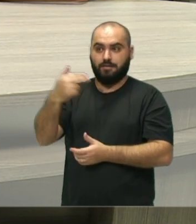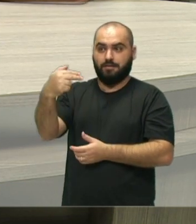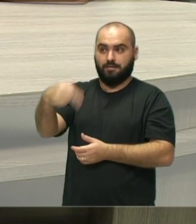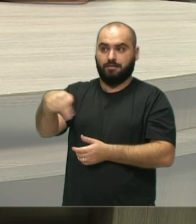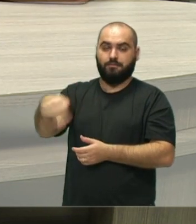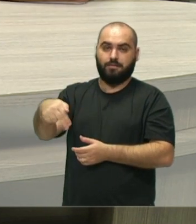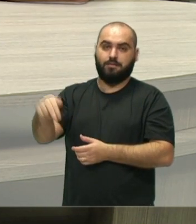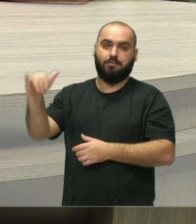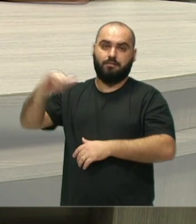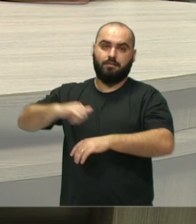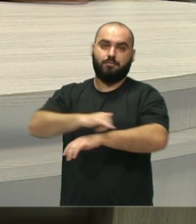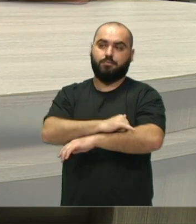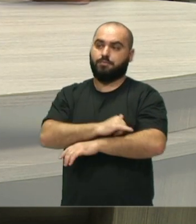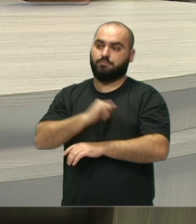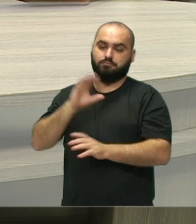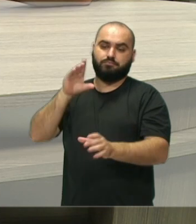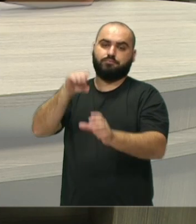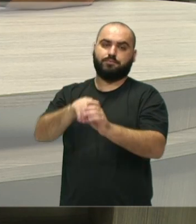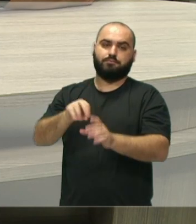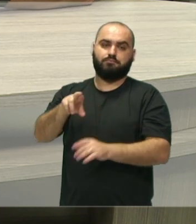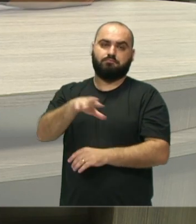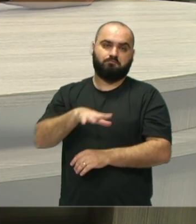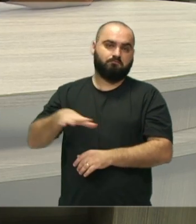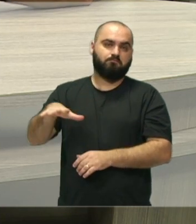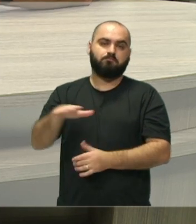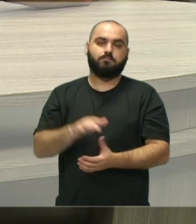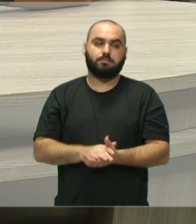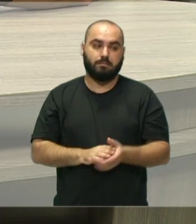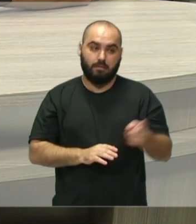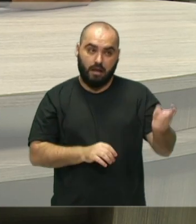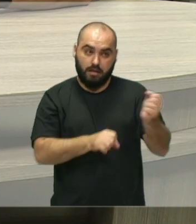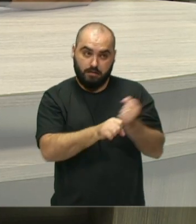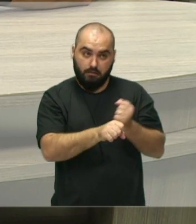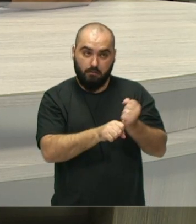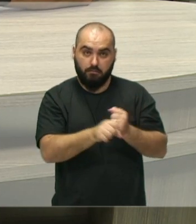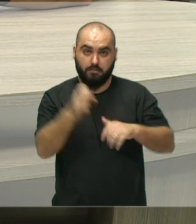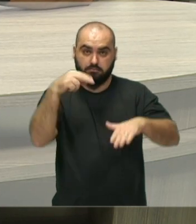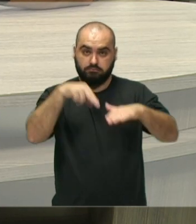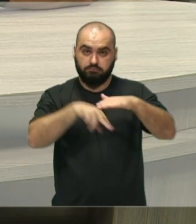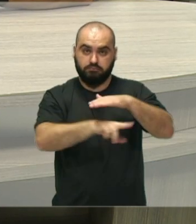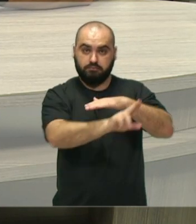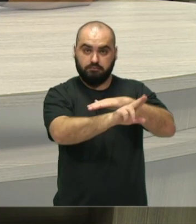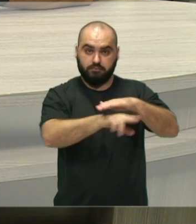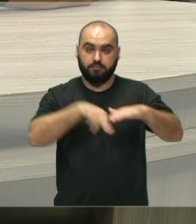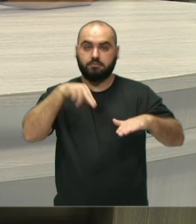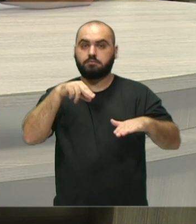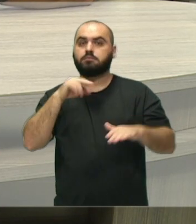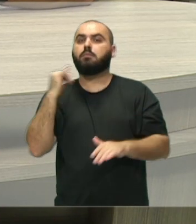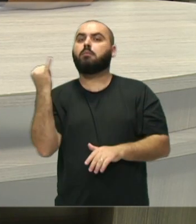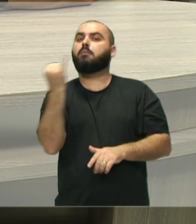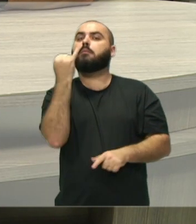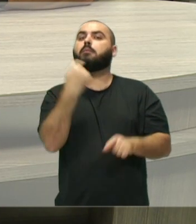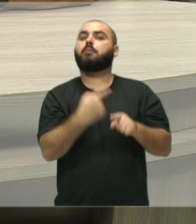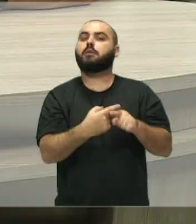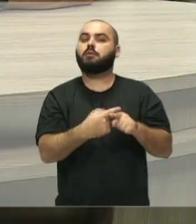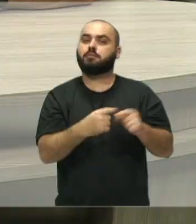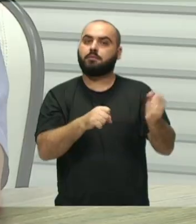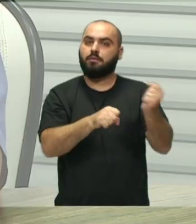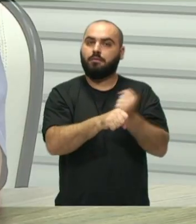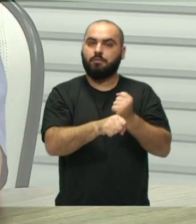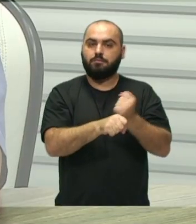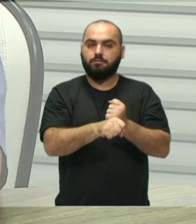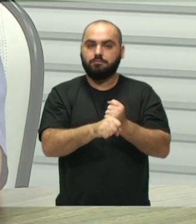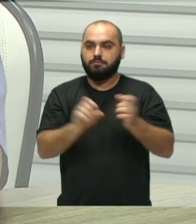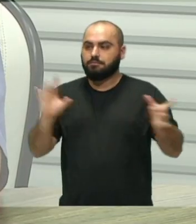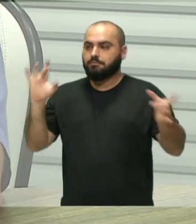dentro da região como um todo, né? A gente costuma dizer que essa obra do túnel, ela tem a sua importância porque ela é uma obra de